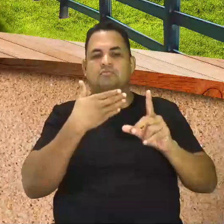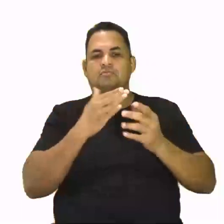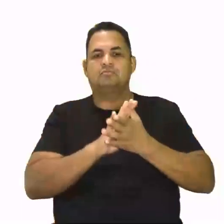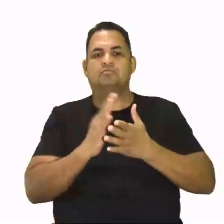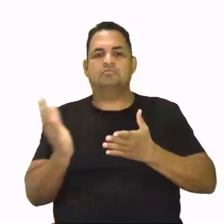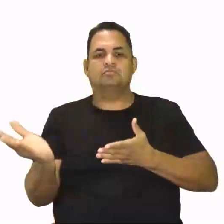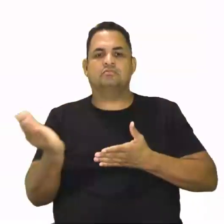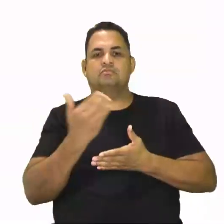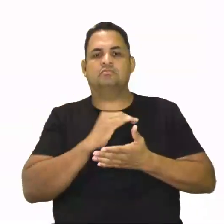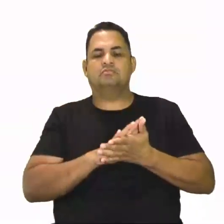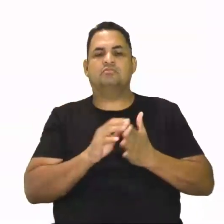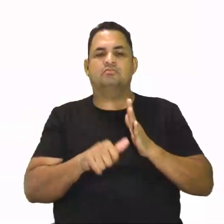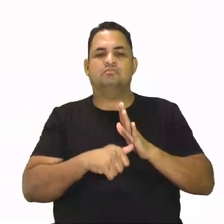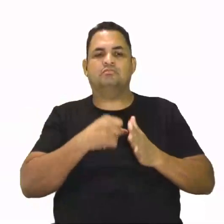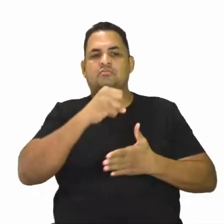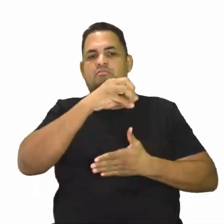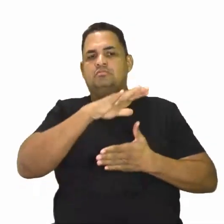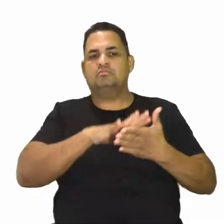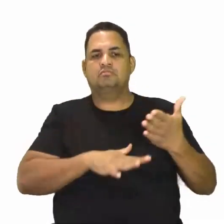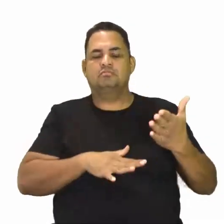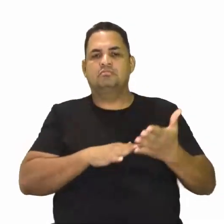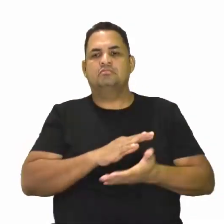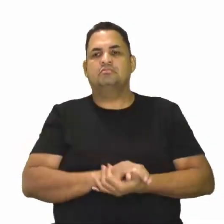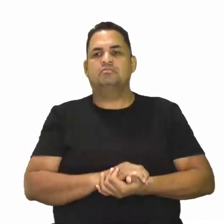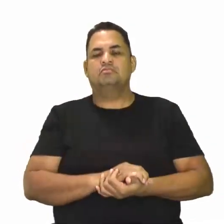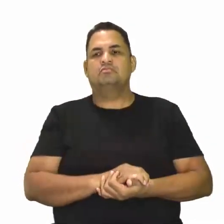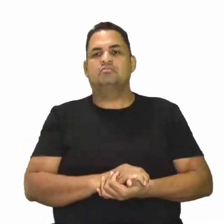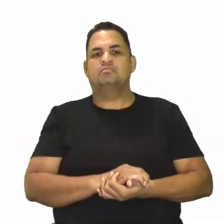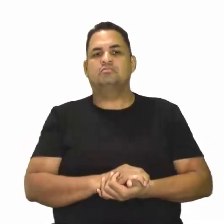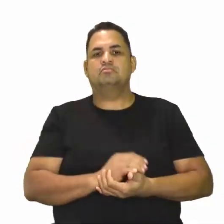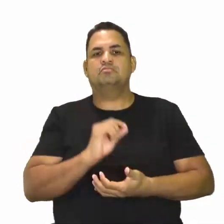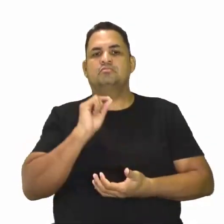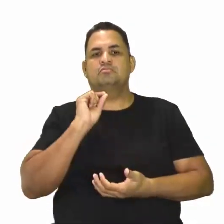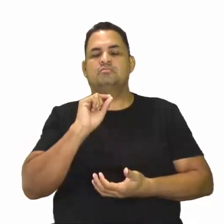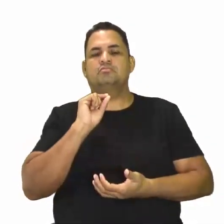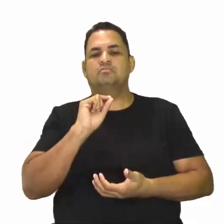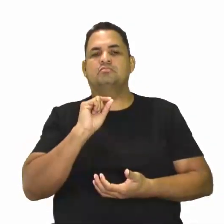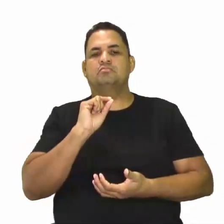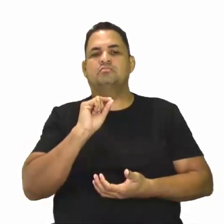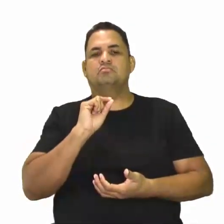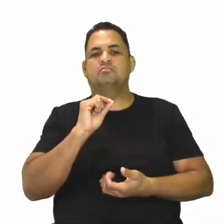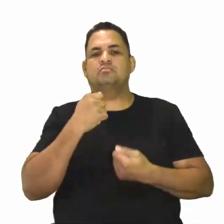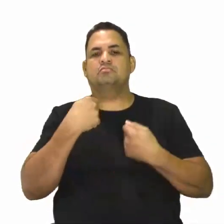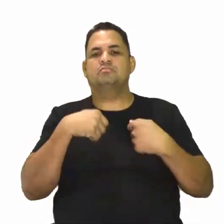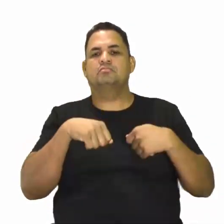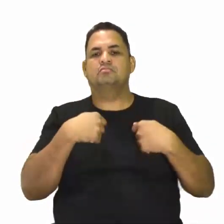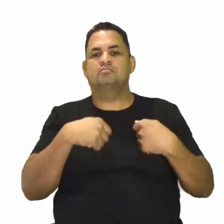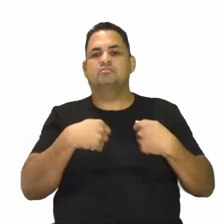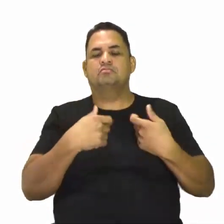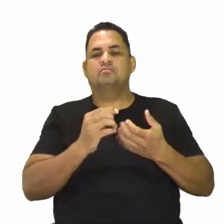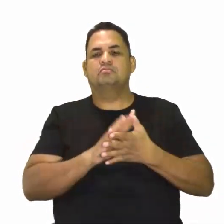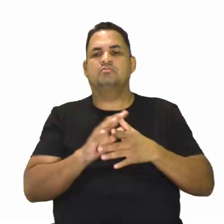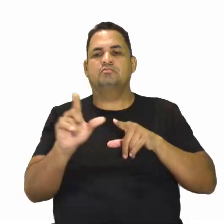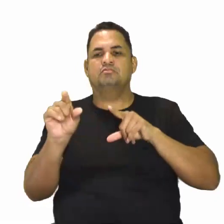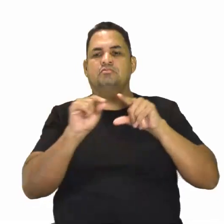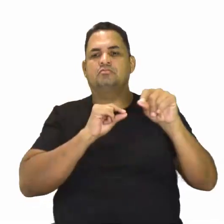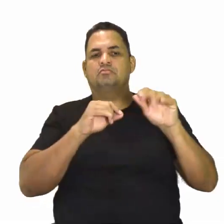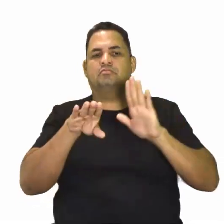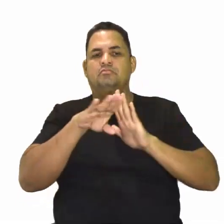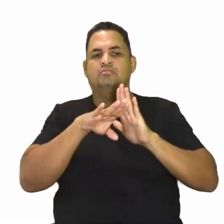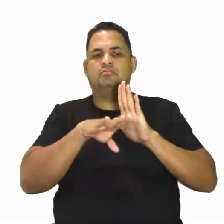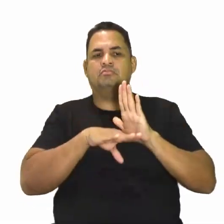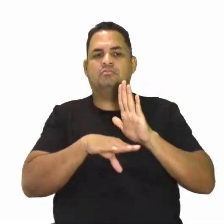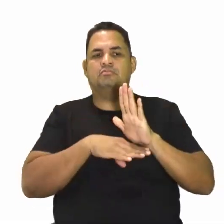vamos para a primeira questão. Primeira questão, o que é necessário para a escolha